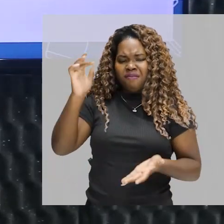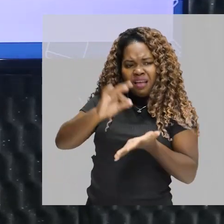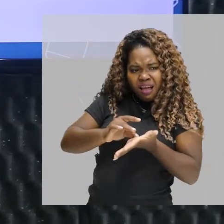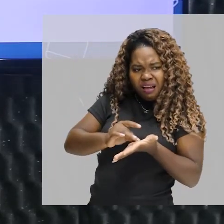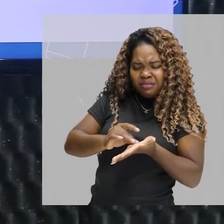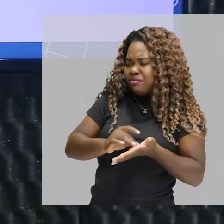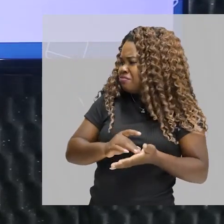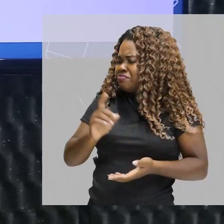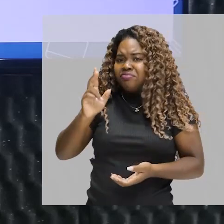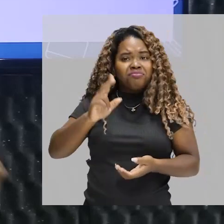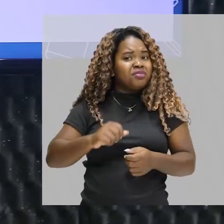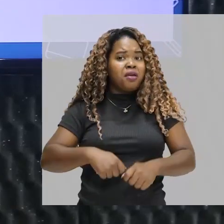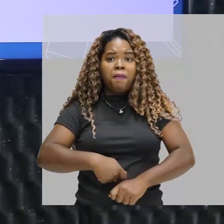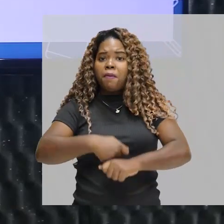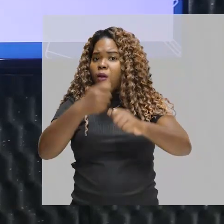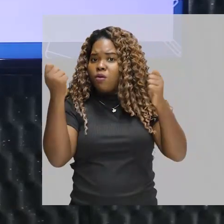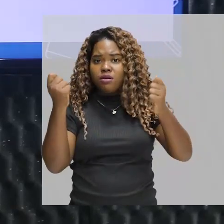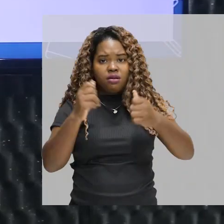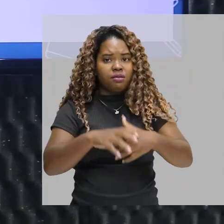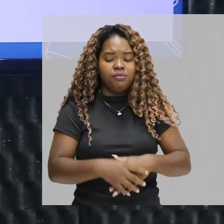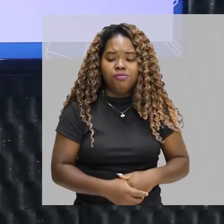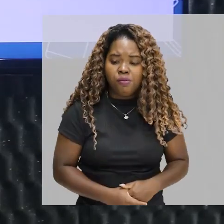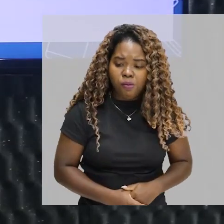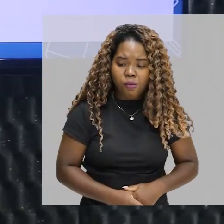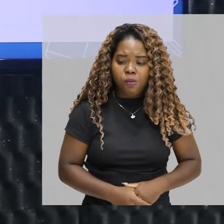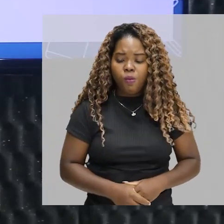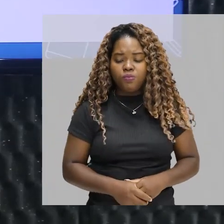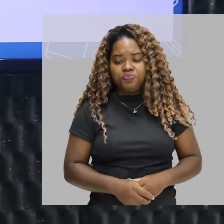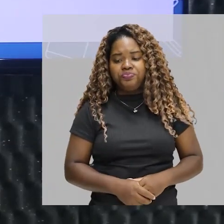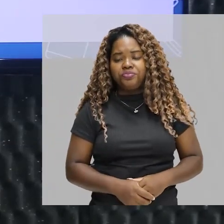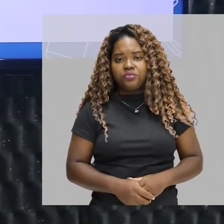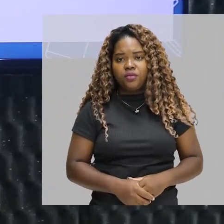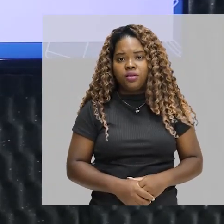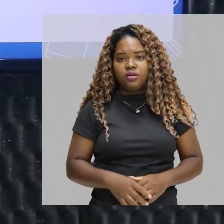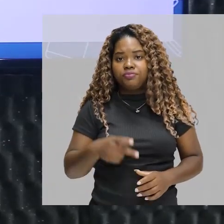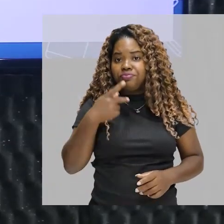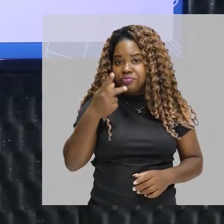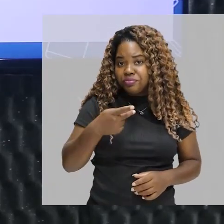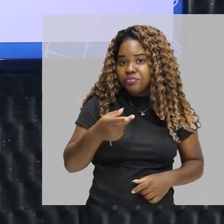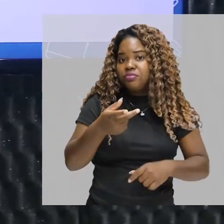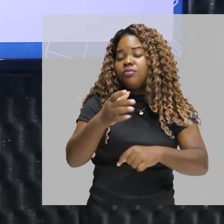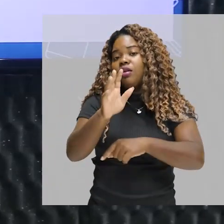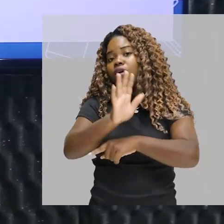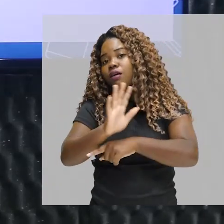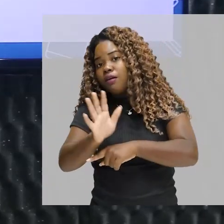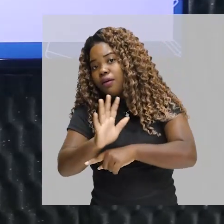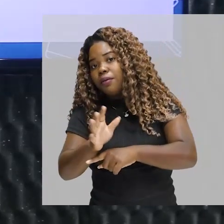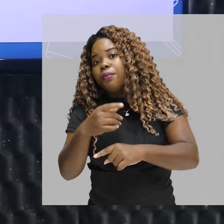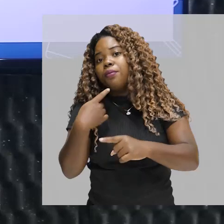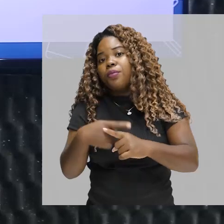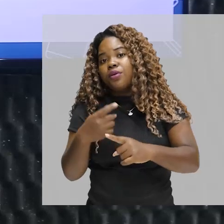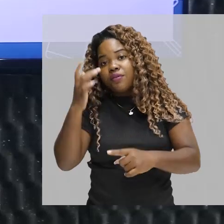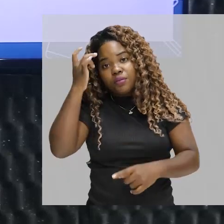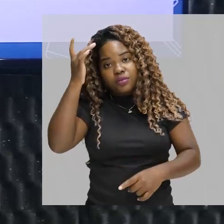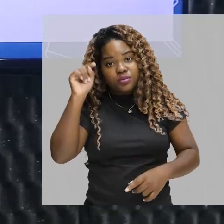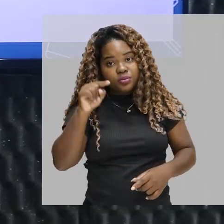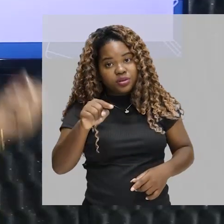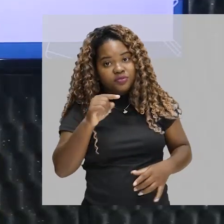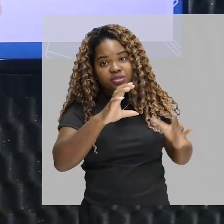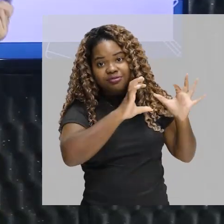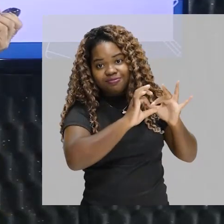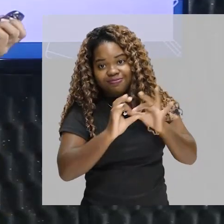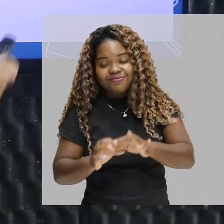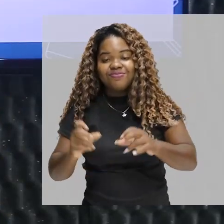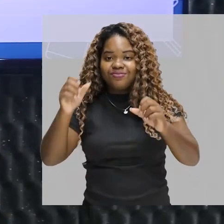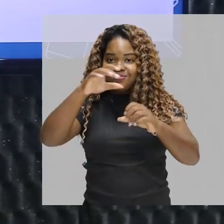explicar determinadas situações em filmes, em contos. Né? Eu estou falando de filme porque fica mais fácil a